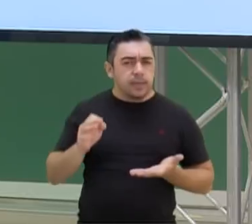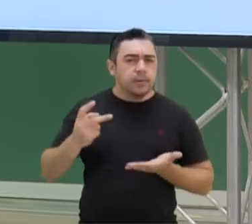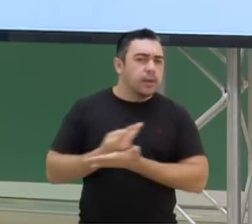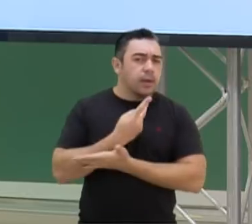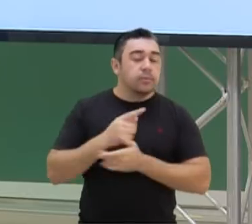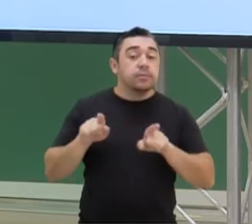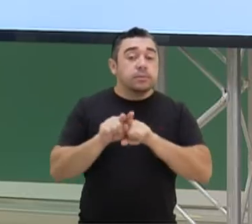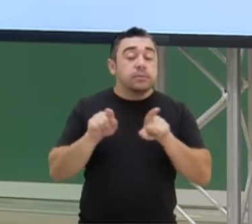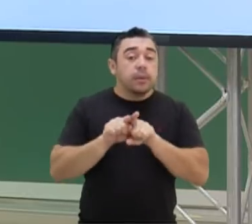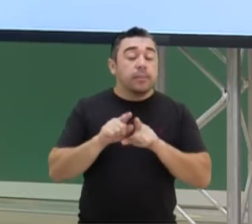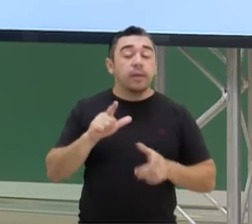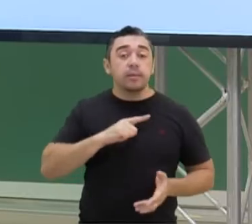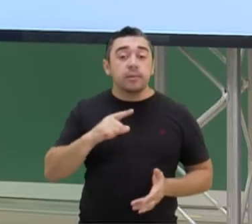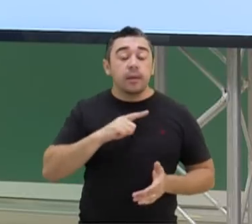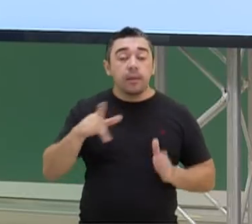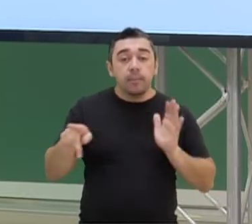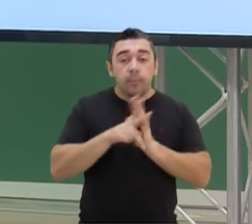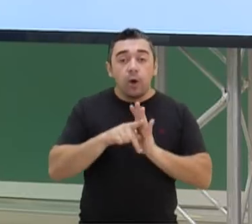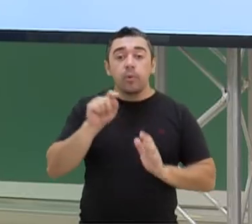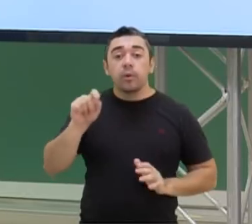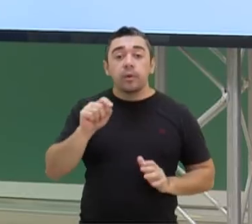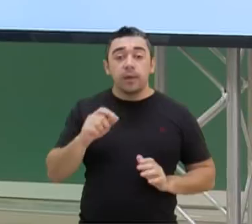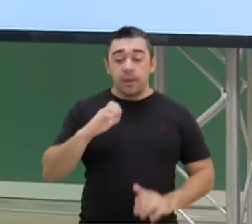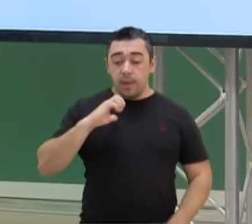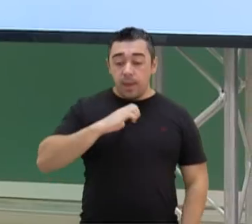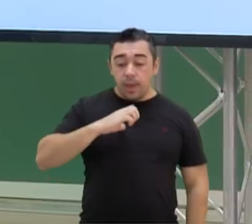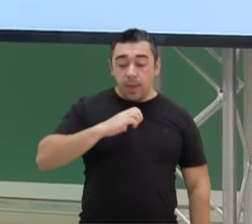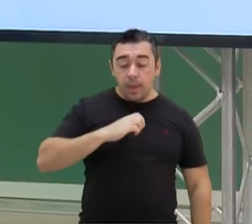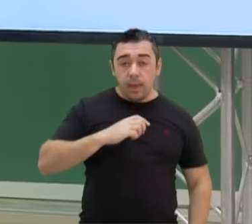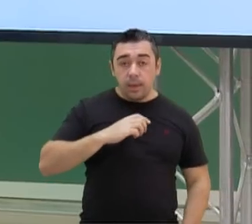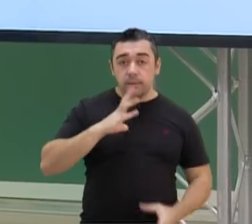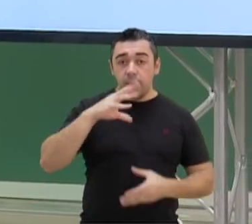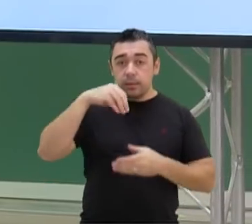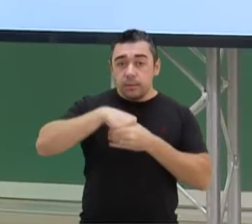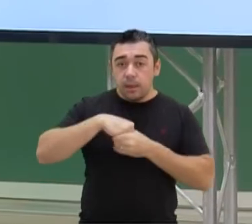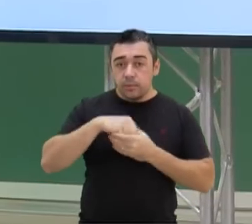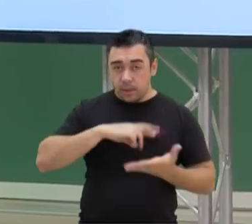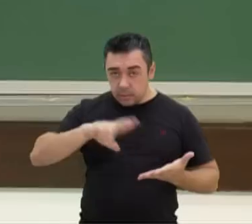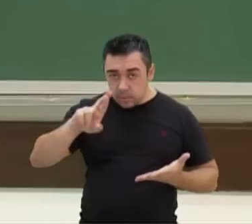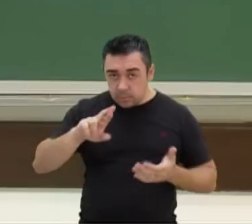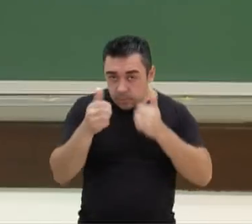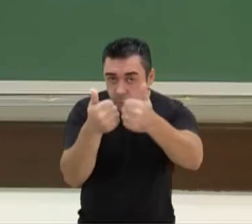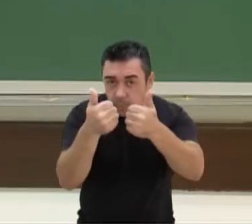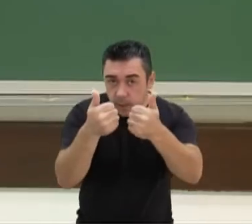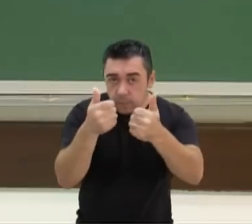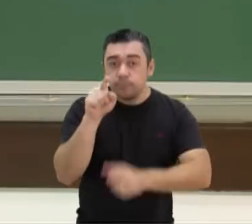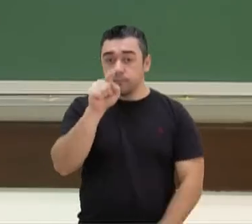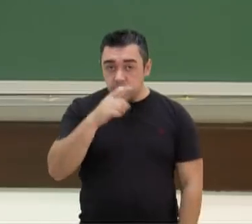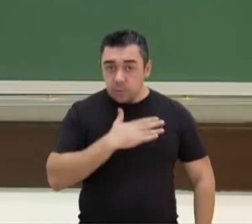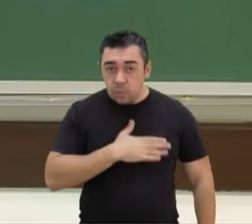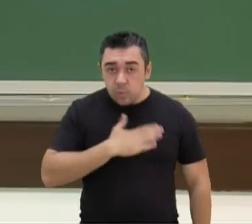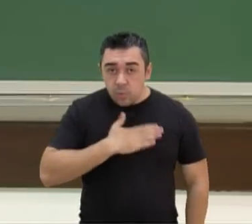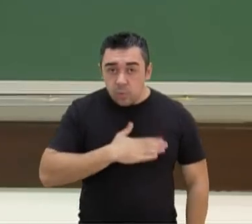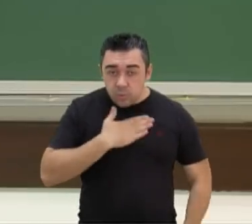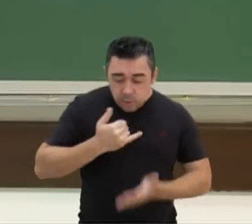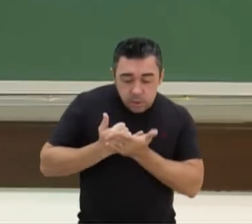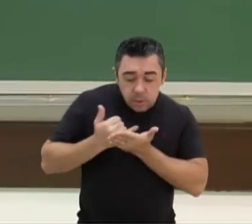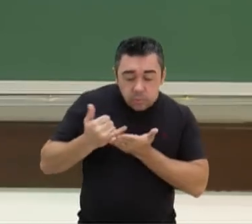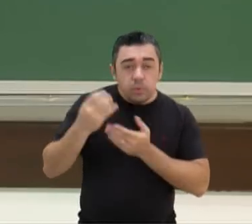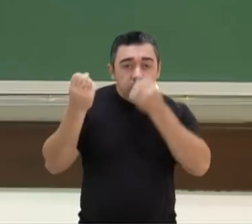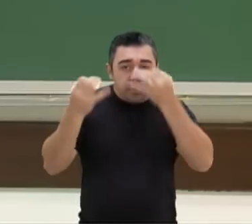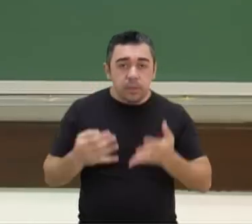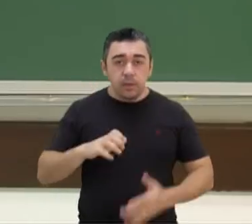existem princípios éticos das religiões. Até aqui está tudo bem? Está gostando dessa introdução sobre